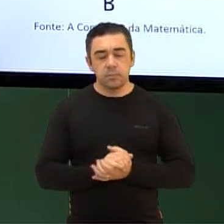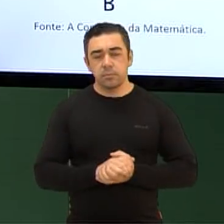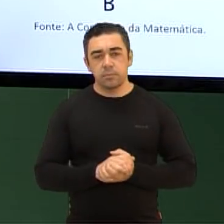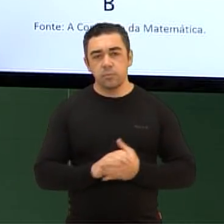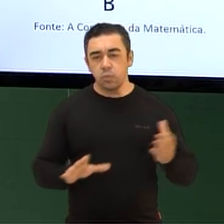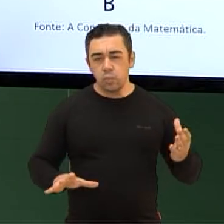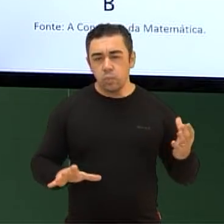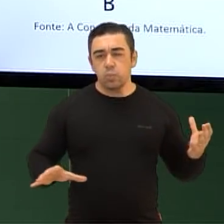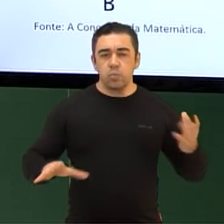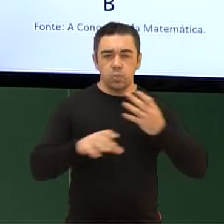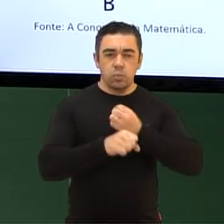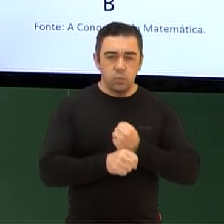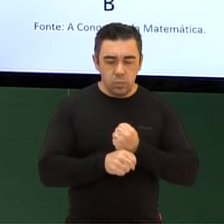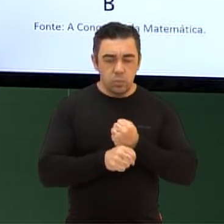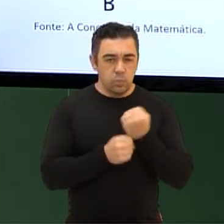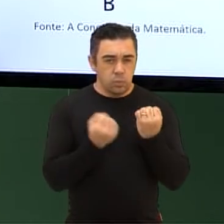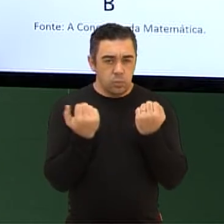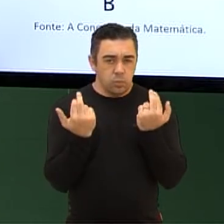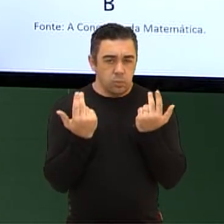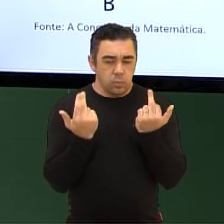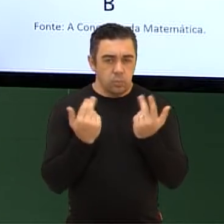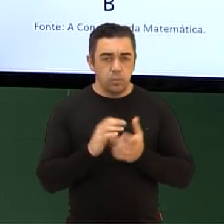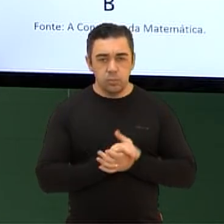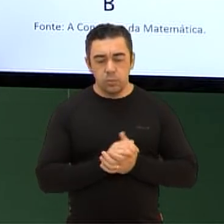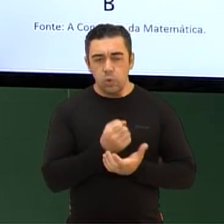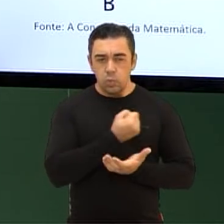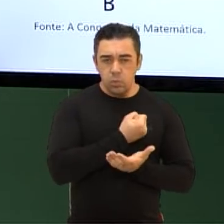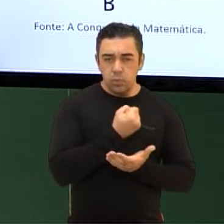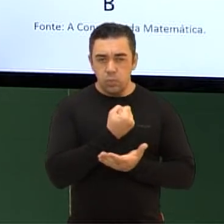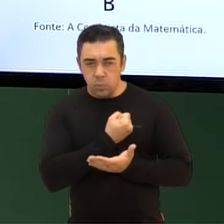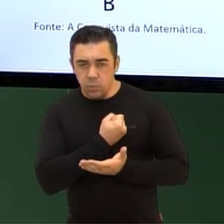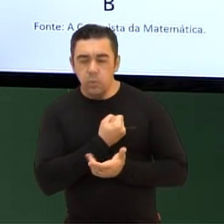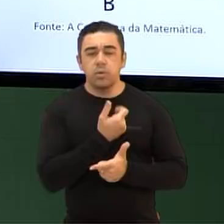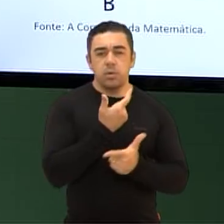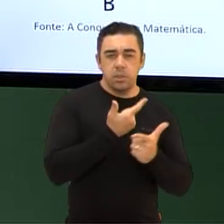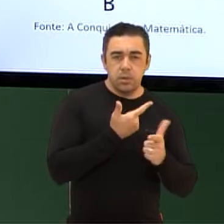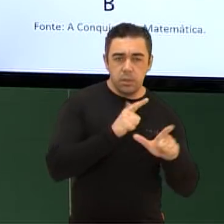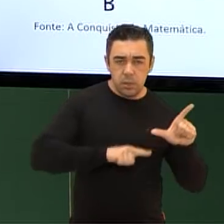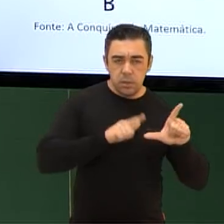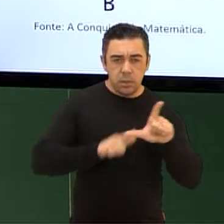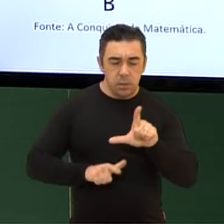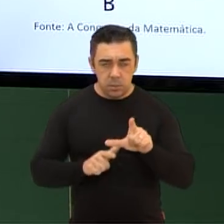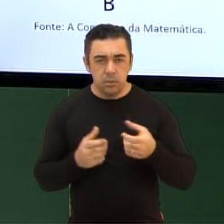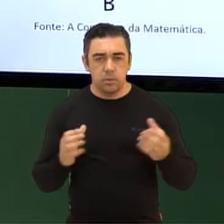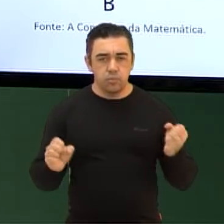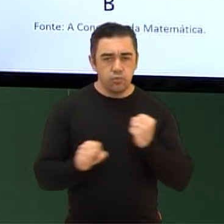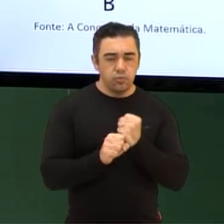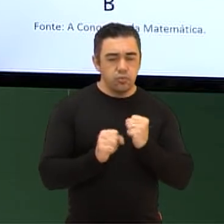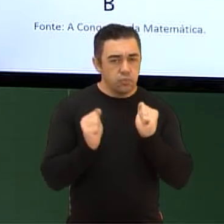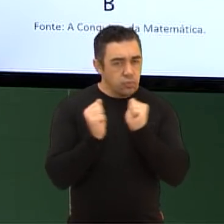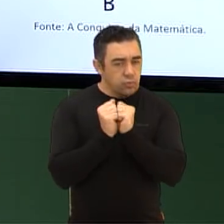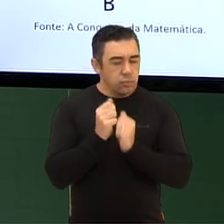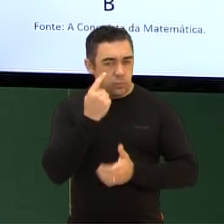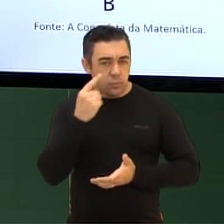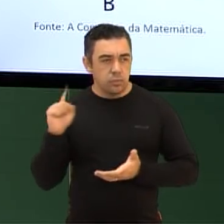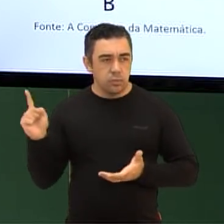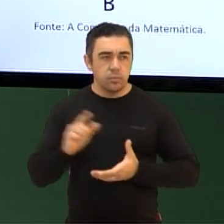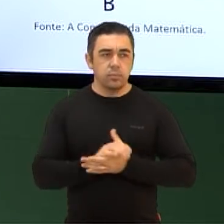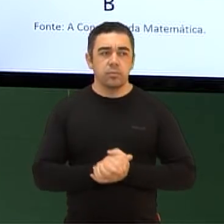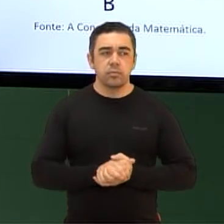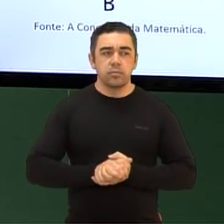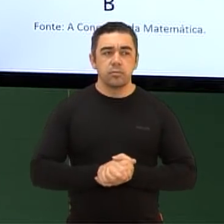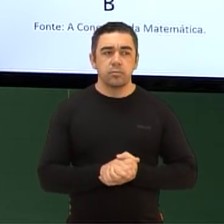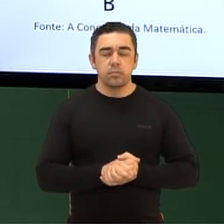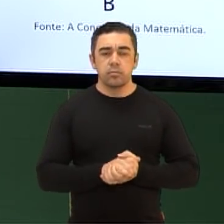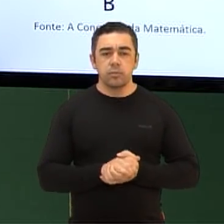Vamos juntar tudo que é parecido. Número com número, letra com letra, né? Então, nós podemos juntar